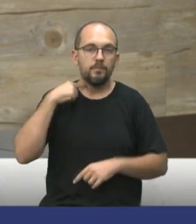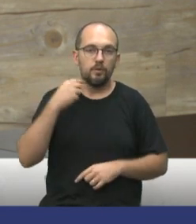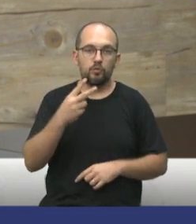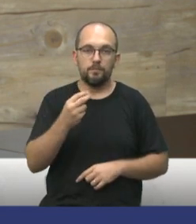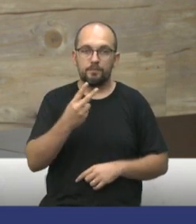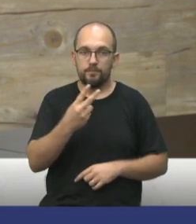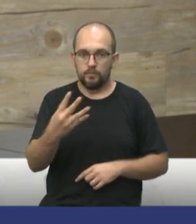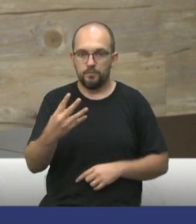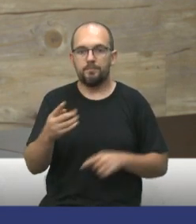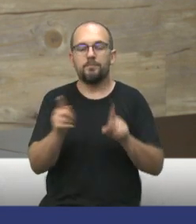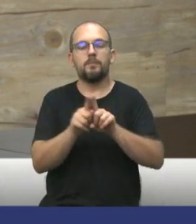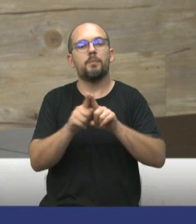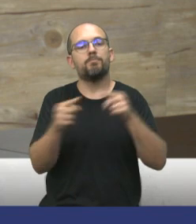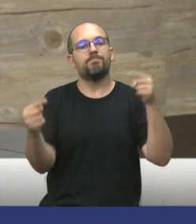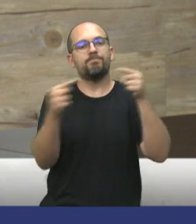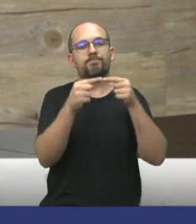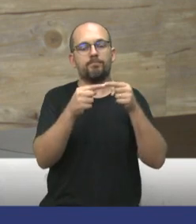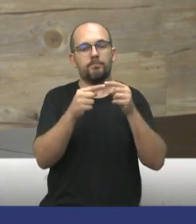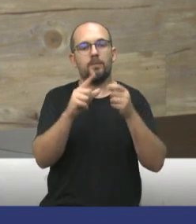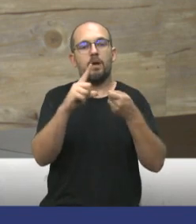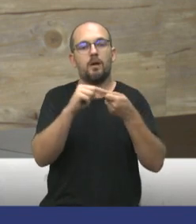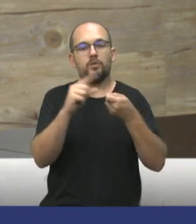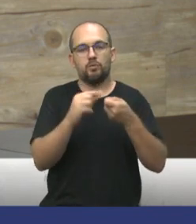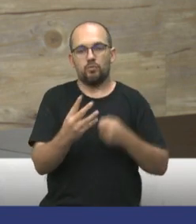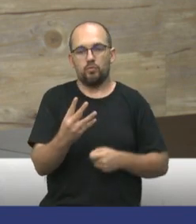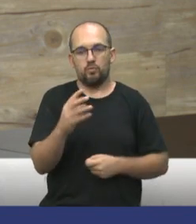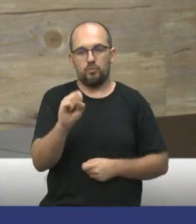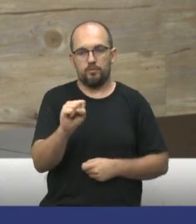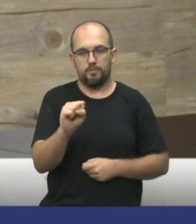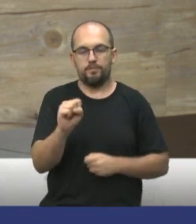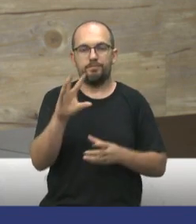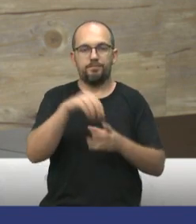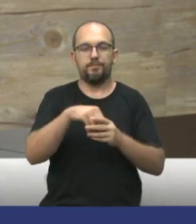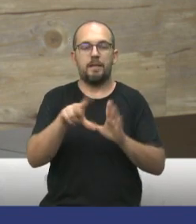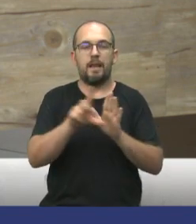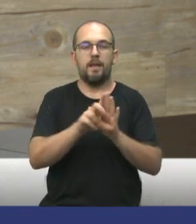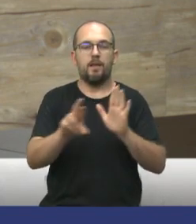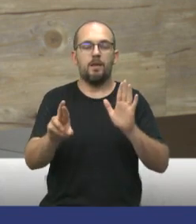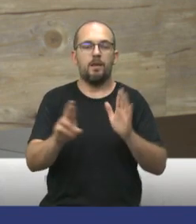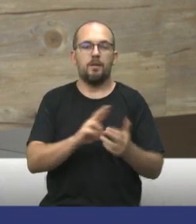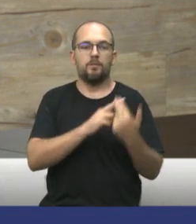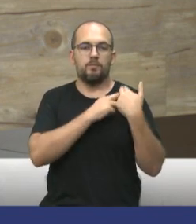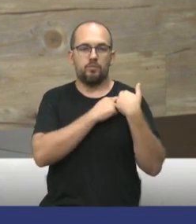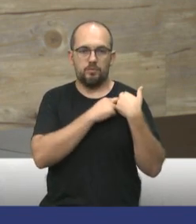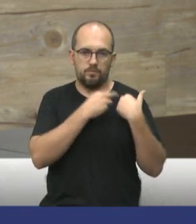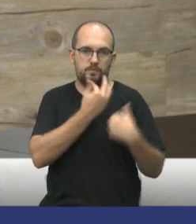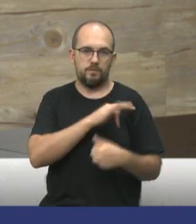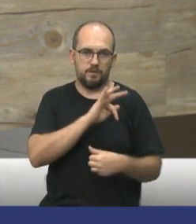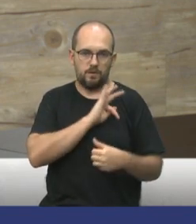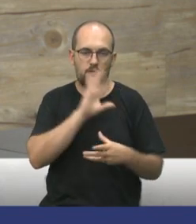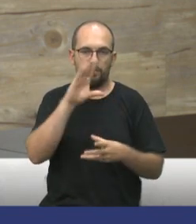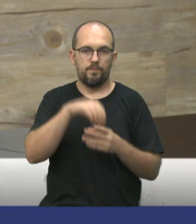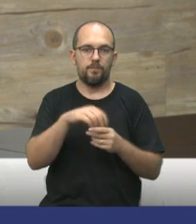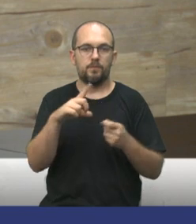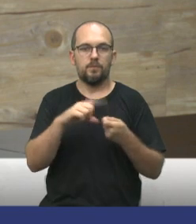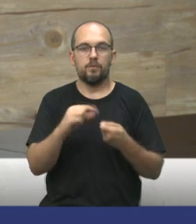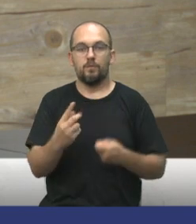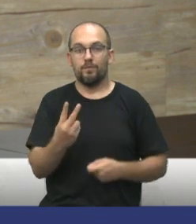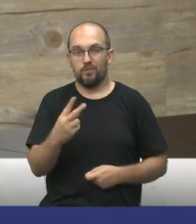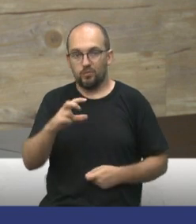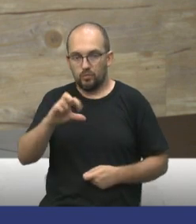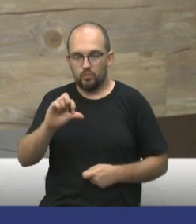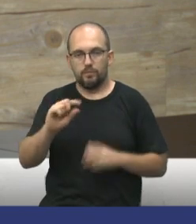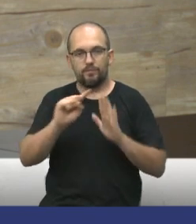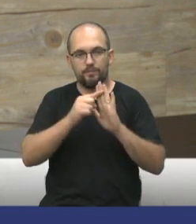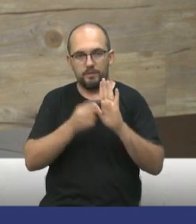em cumprimento ao disposto no artigo 48 da Lei de Responsabilidade Fiscal, no seu artigo 29, inciso